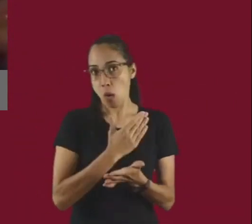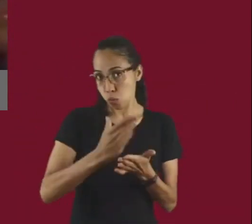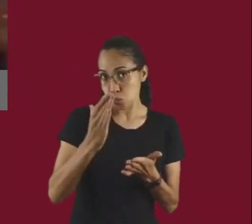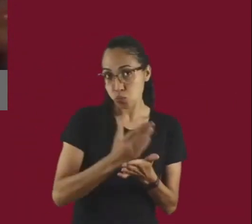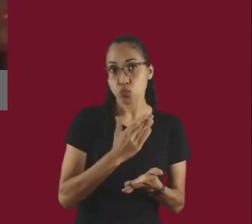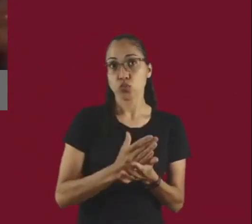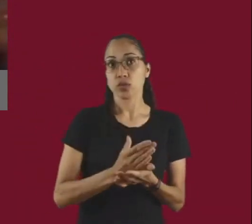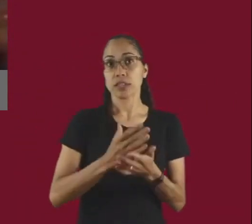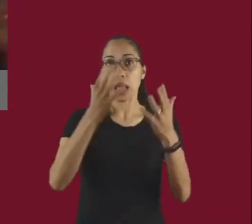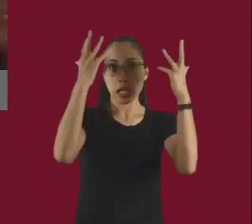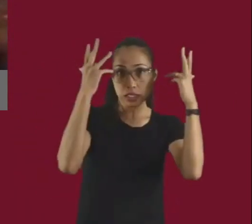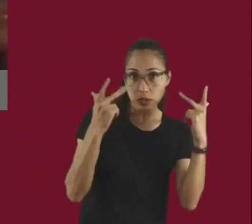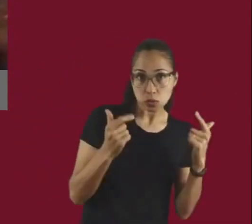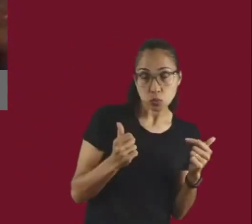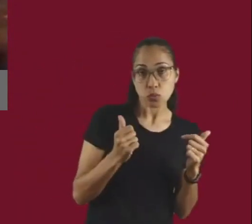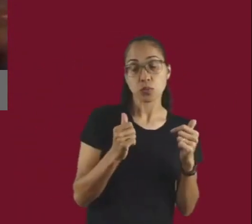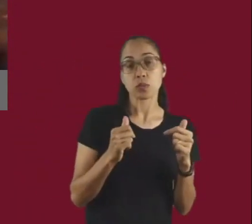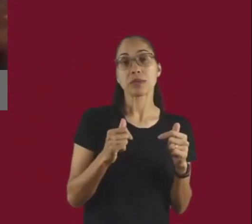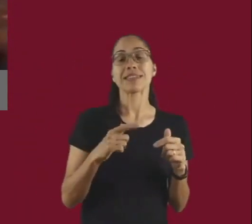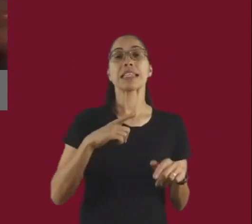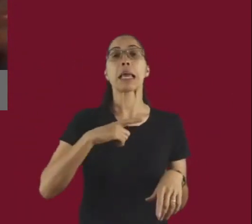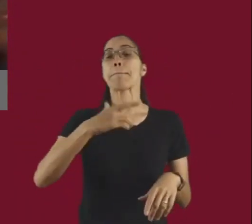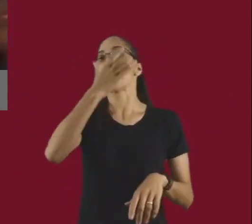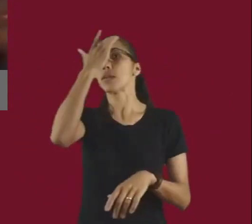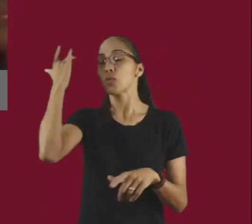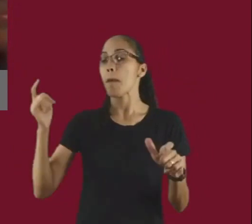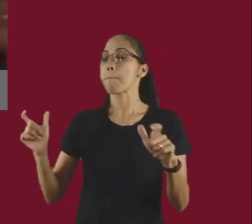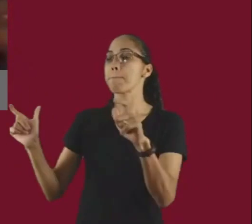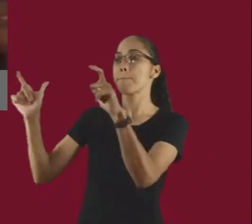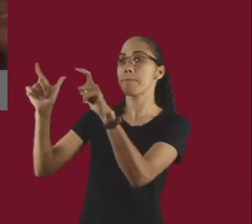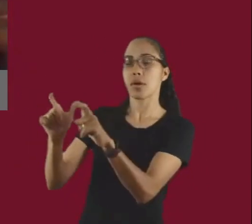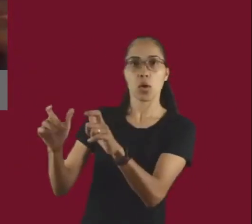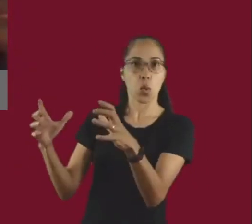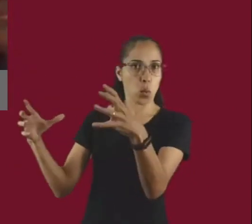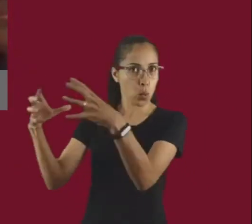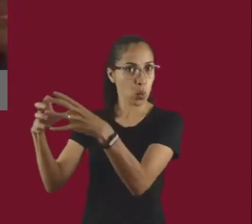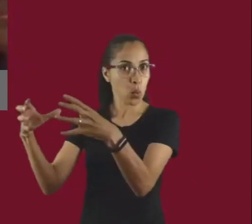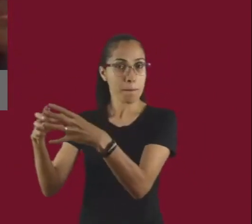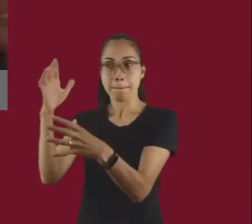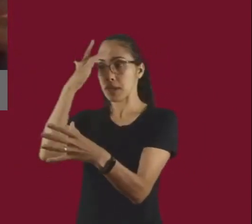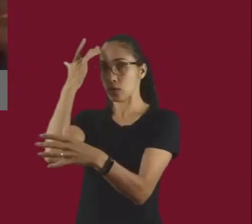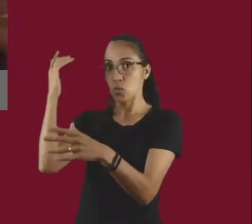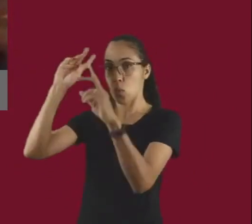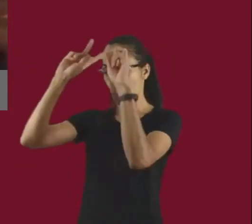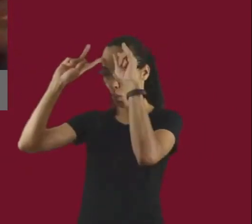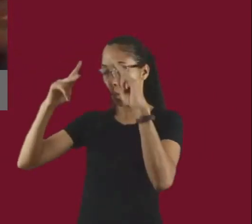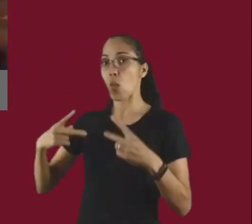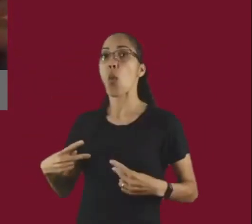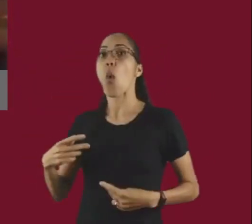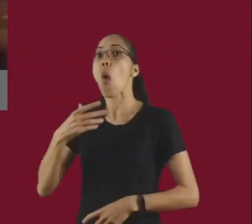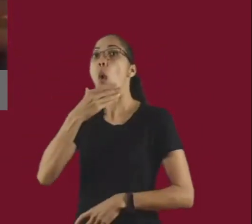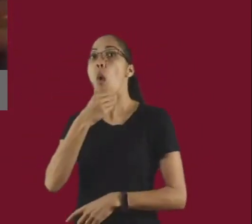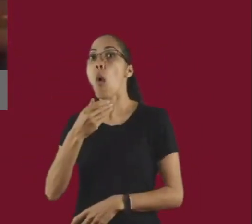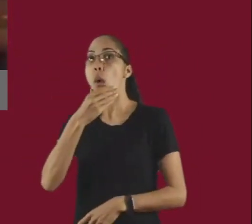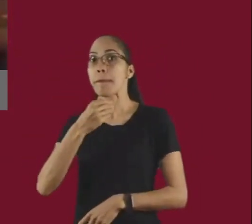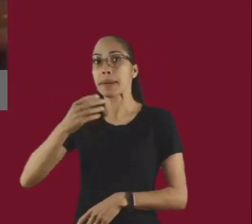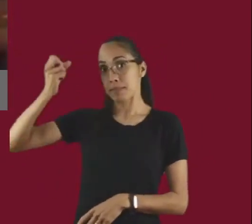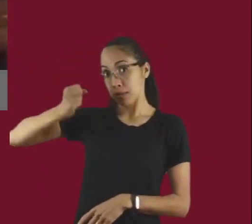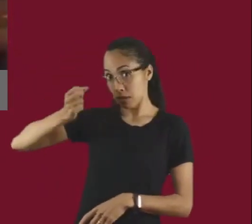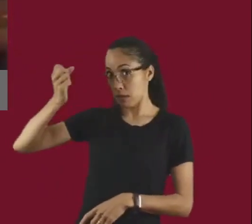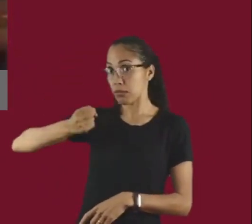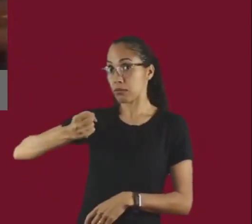é uma minoria de humanos, né? De pessoas humanas, especialmente homens brancos,